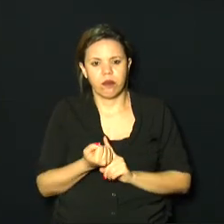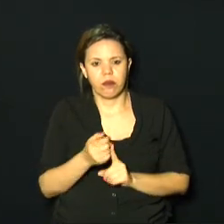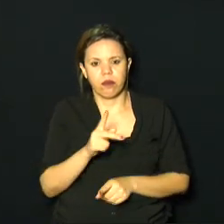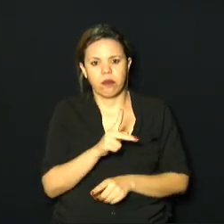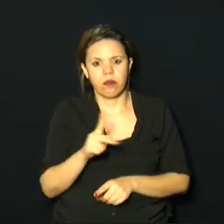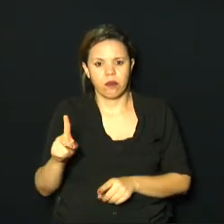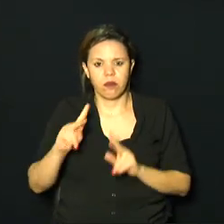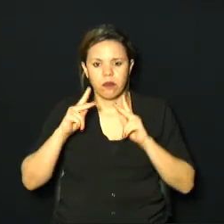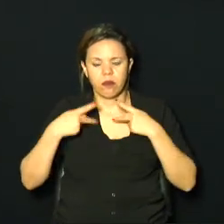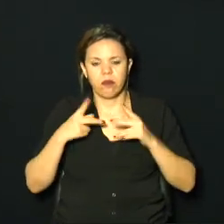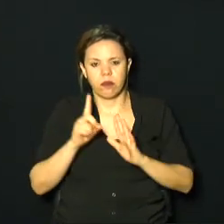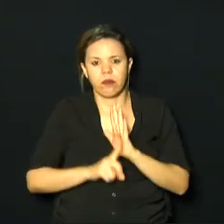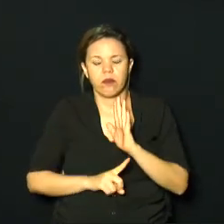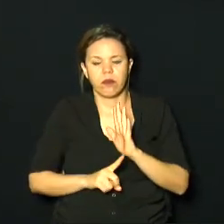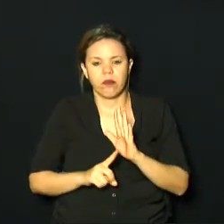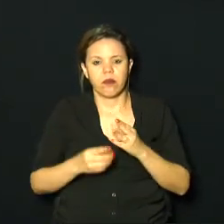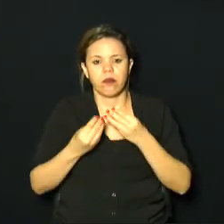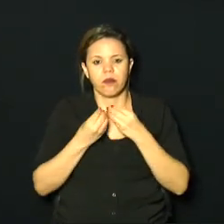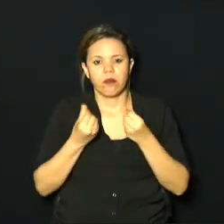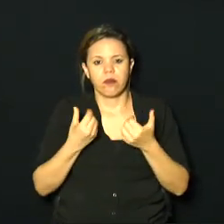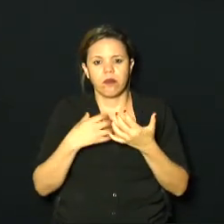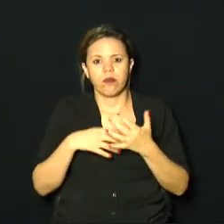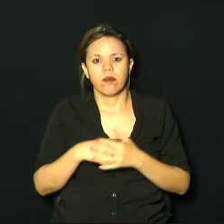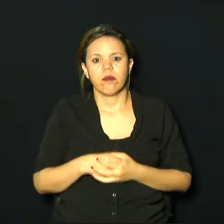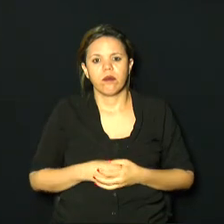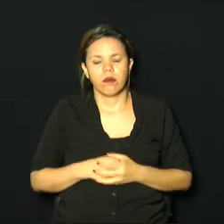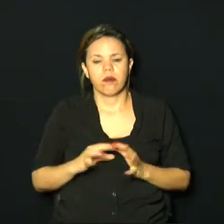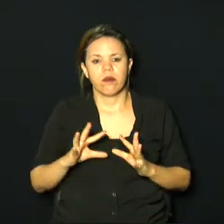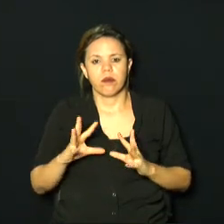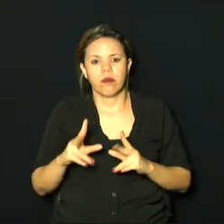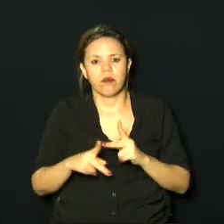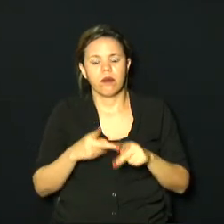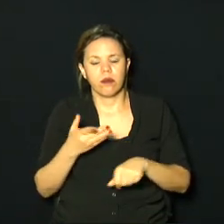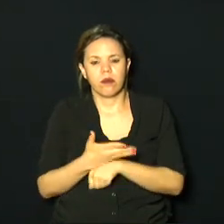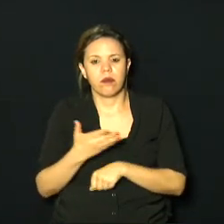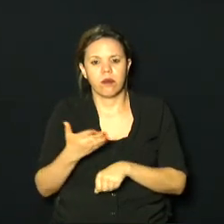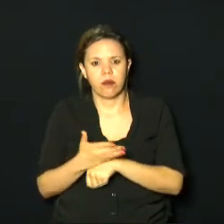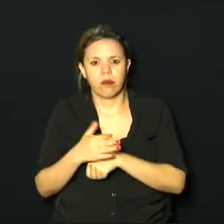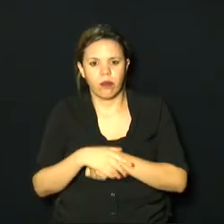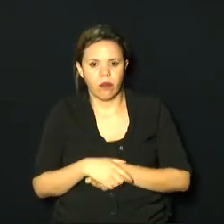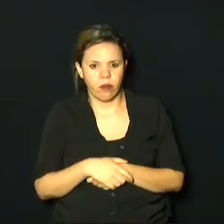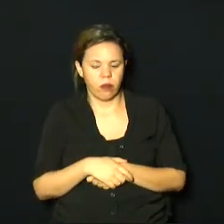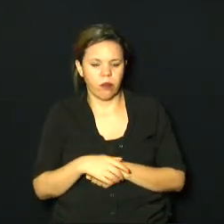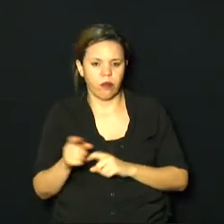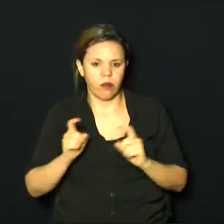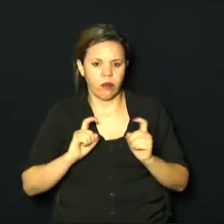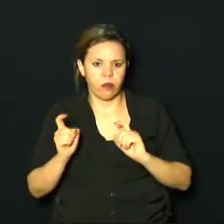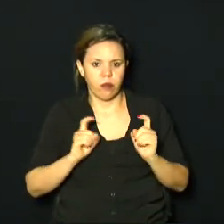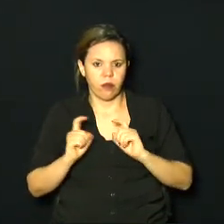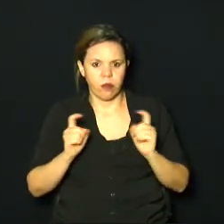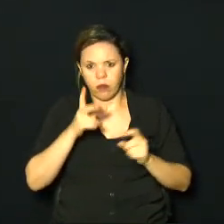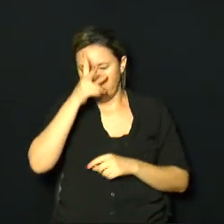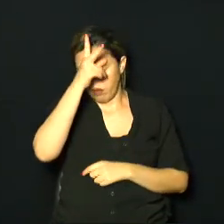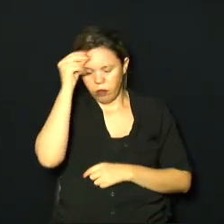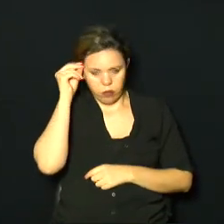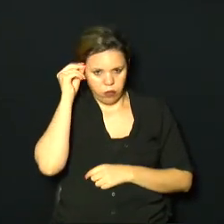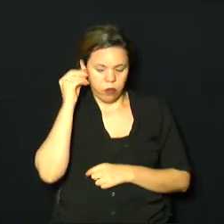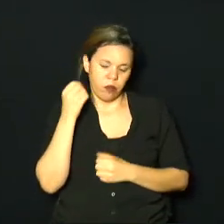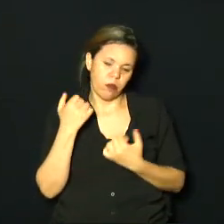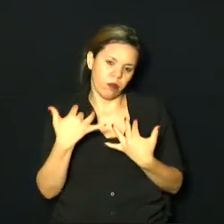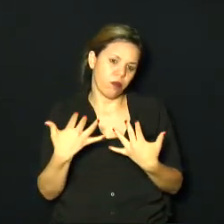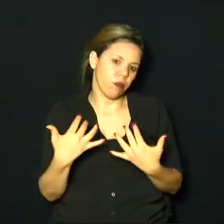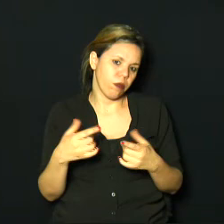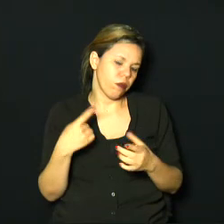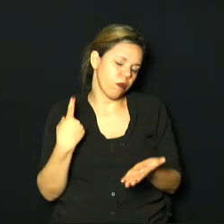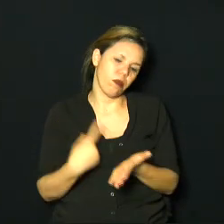com uma sensibilidade social muito grande, a todos e todas aí que participaram dessa audiência pública, e me comprometo, a gente